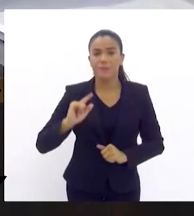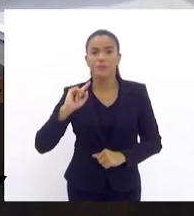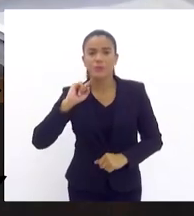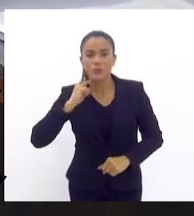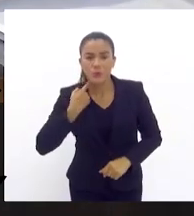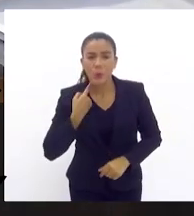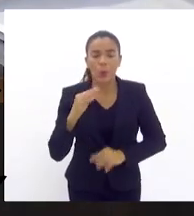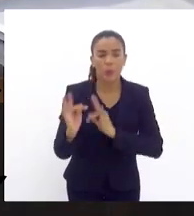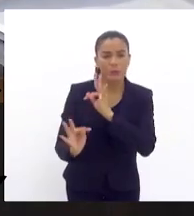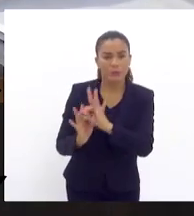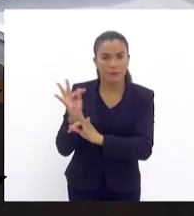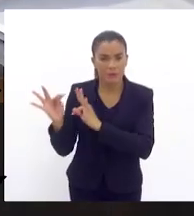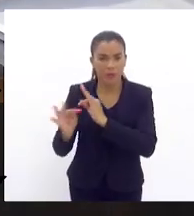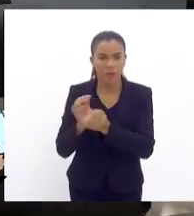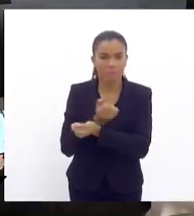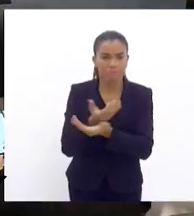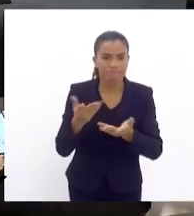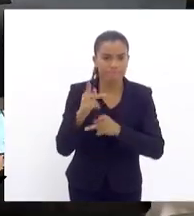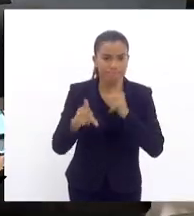que precisa.